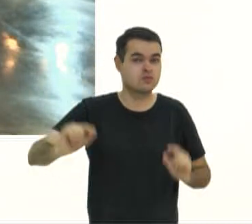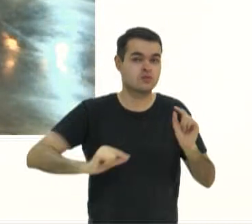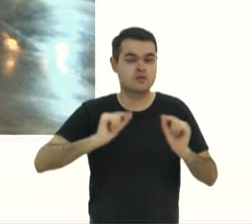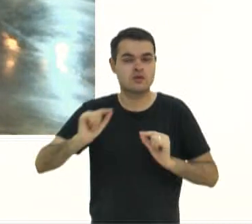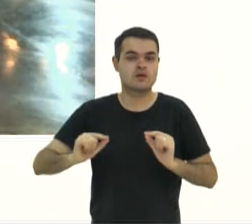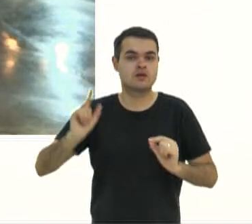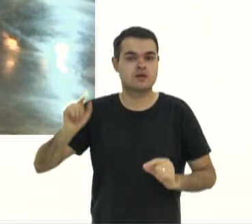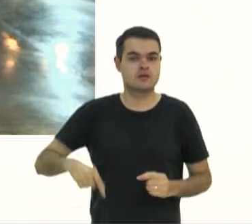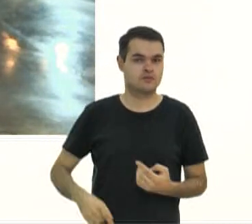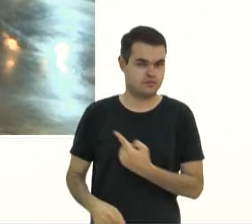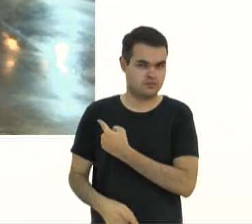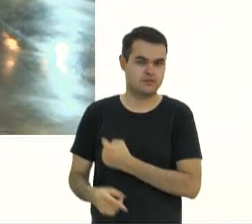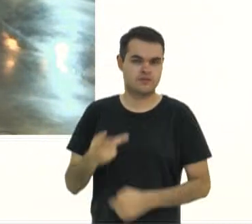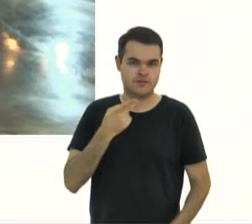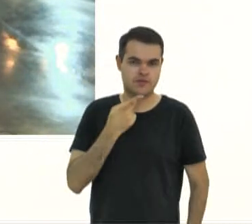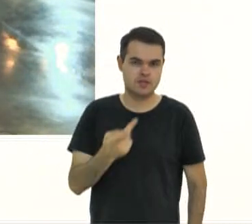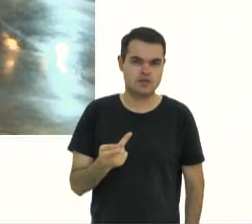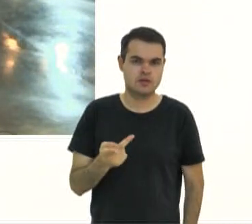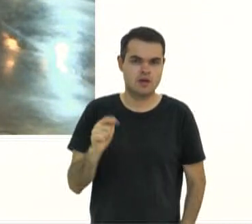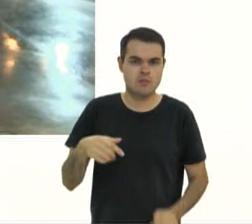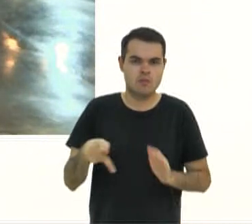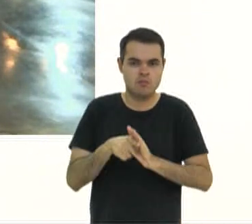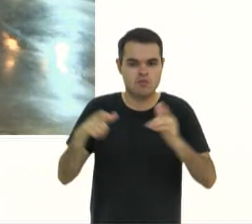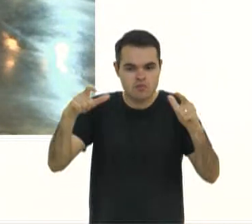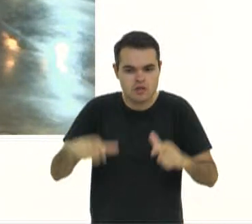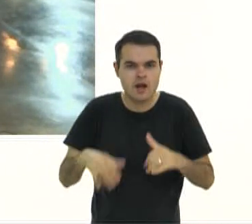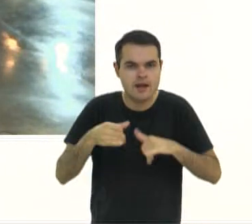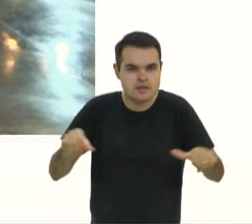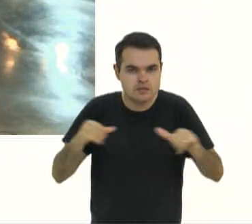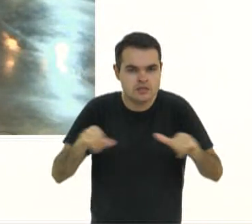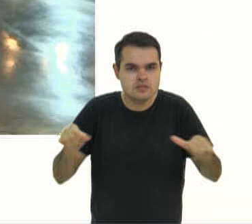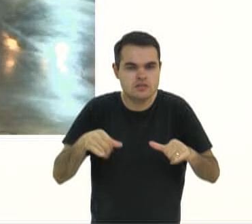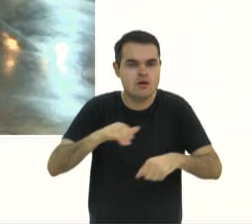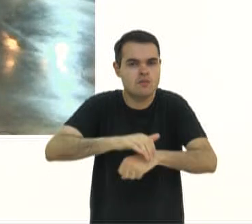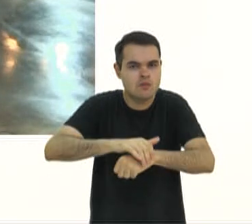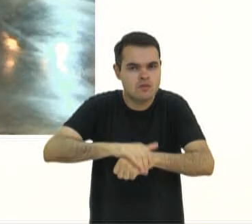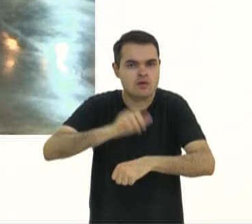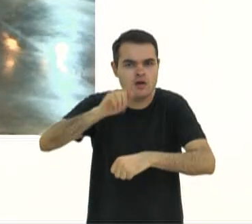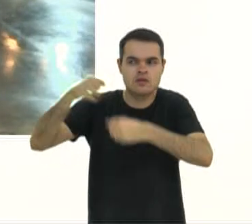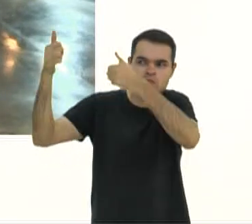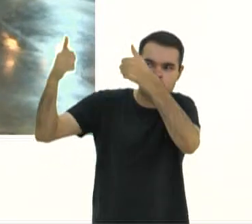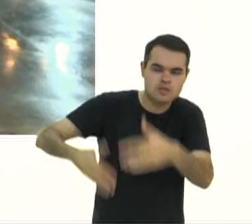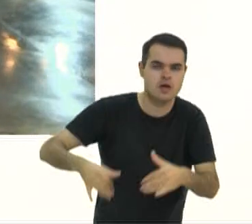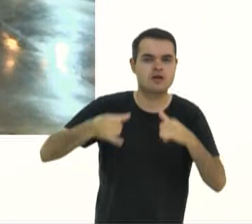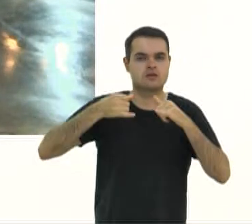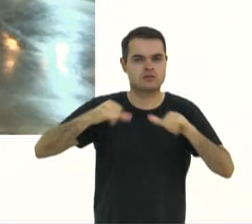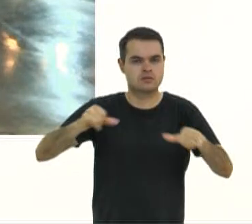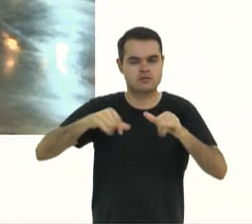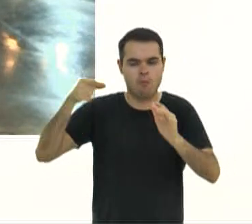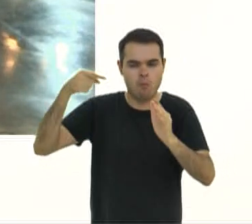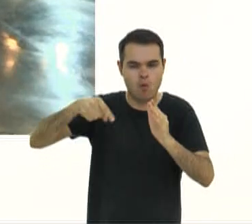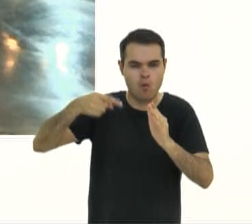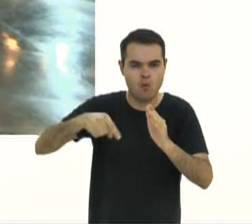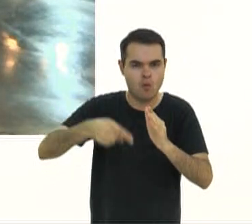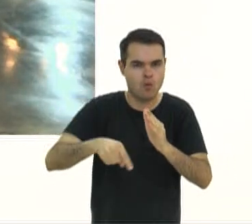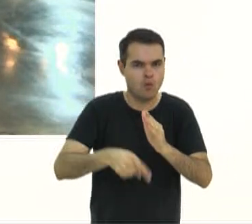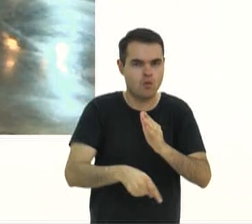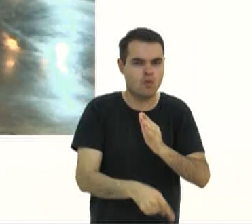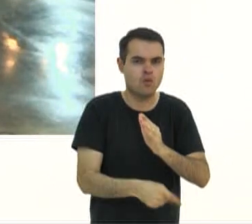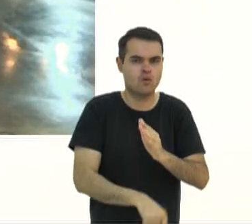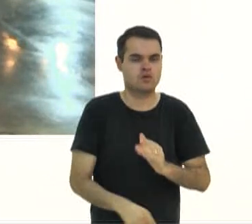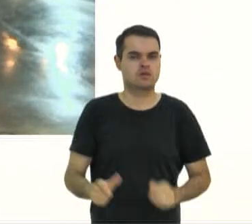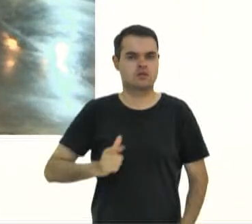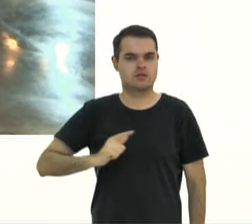gente, como você citou, né, chamado pavilhão Energia, que tem essa função de trabalhar esse conceito de energia com mais profundidade. Nós temos